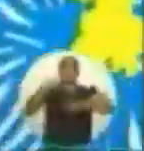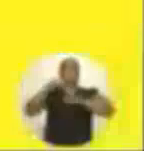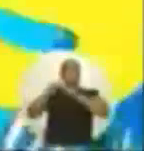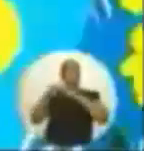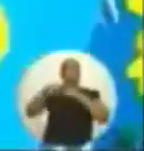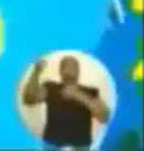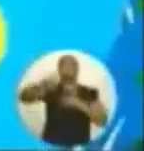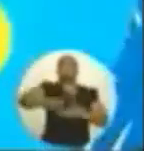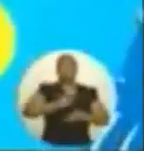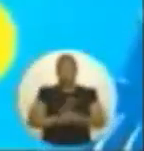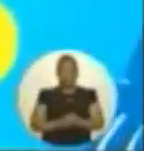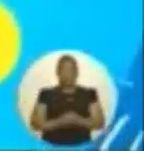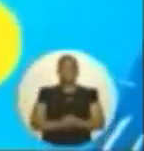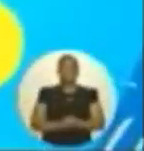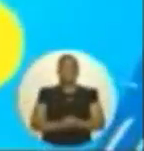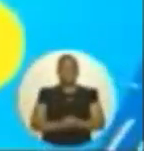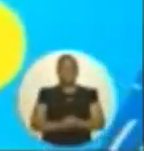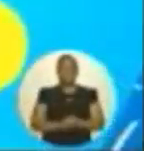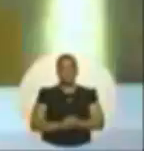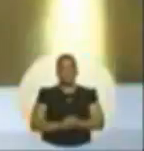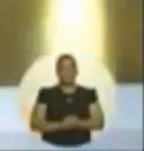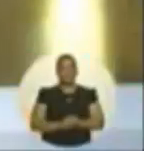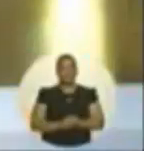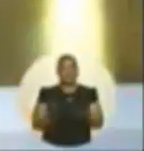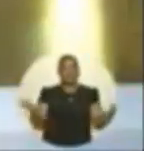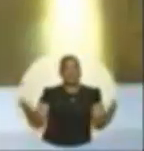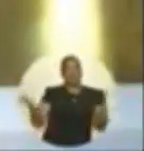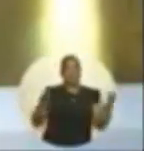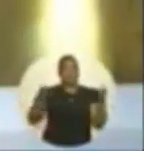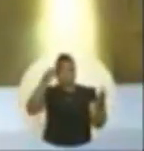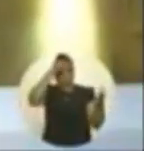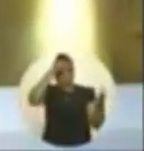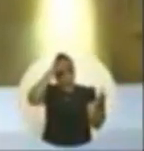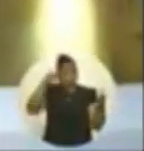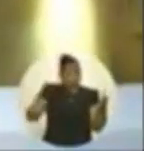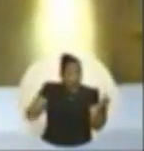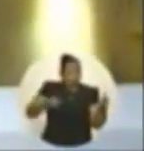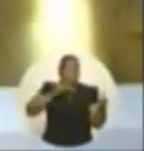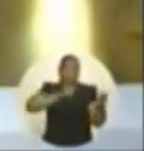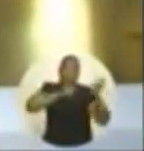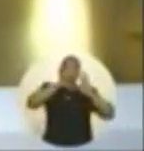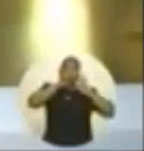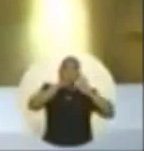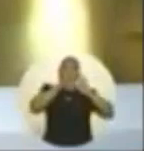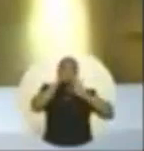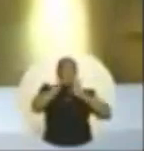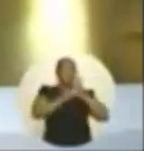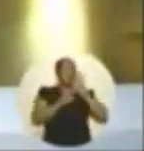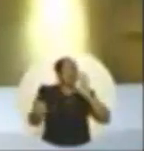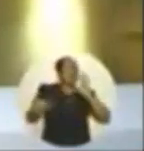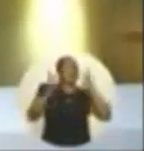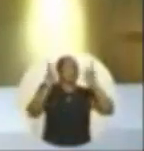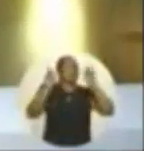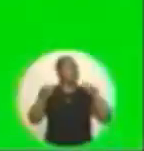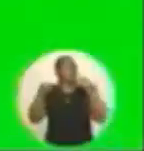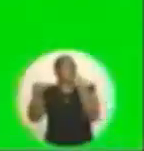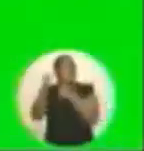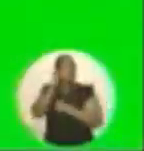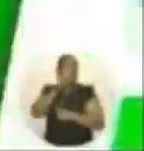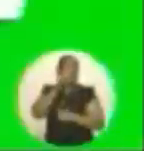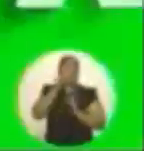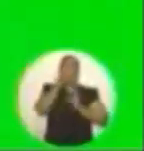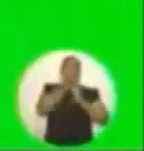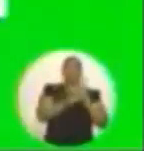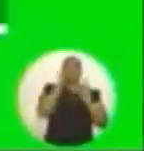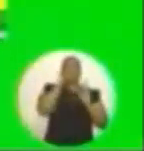Quem fez vai fazer mais. Para o novo mandato de prefeito, nós temos novos projetos em defesa da mulher. O